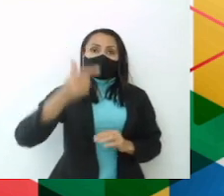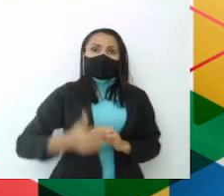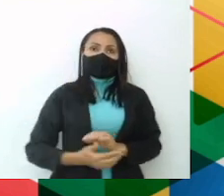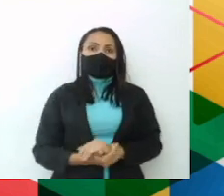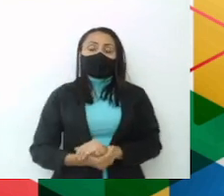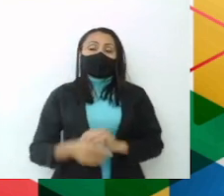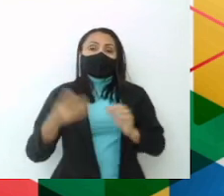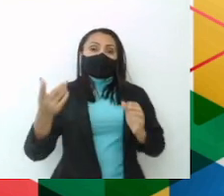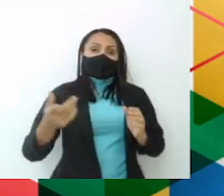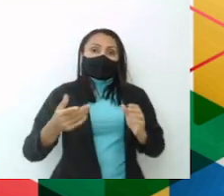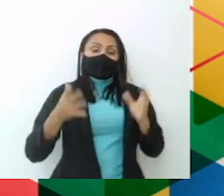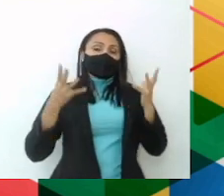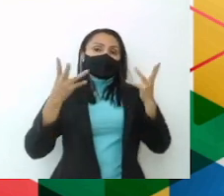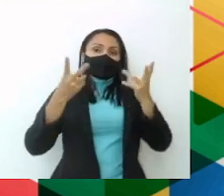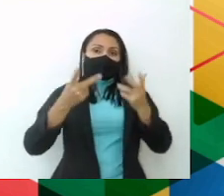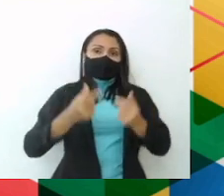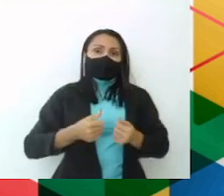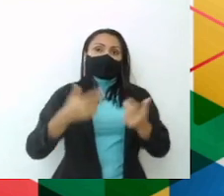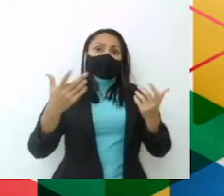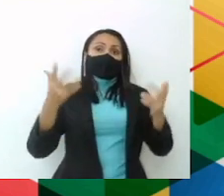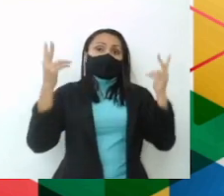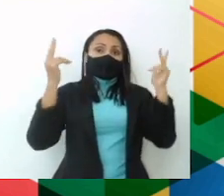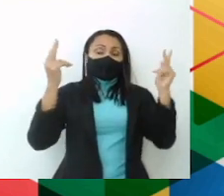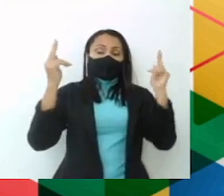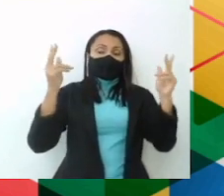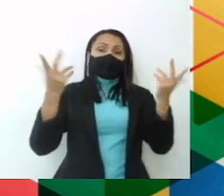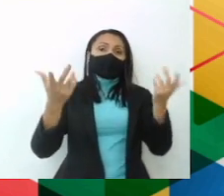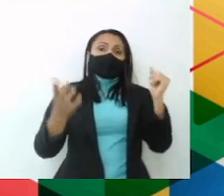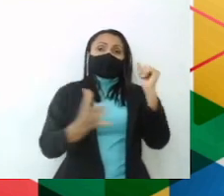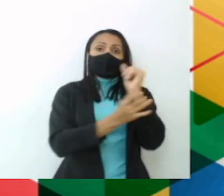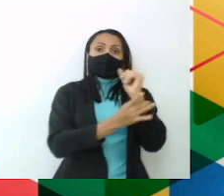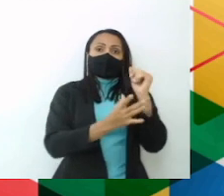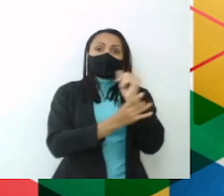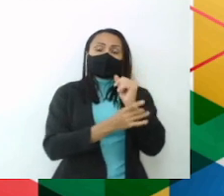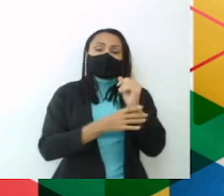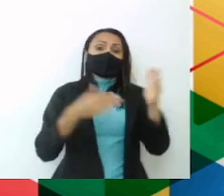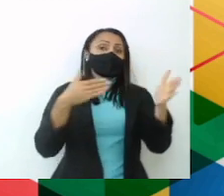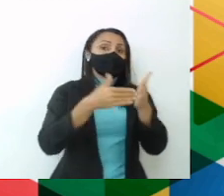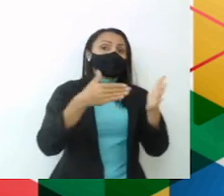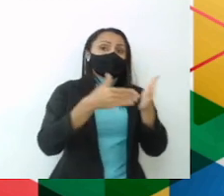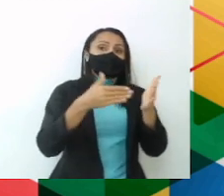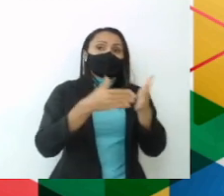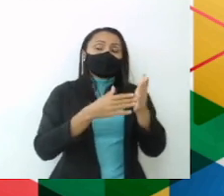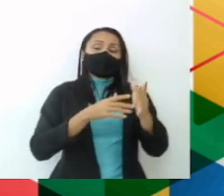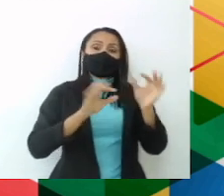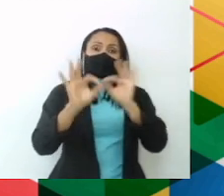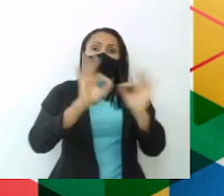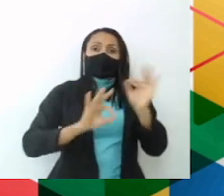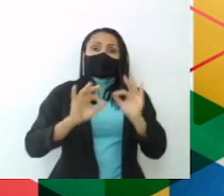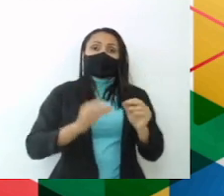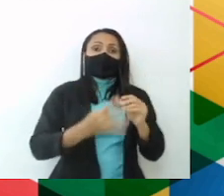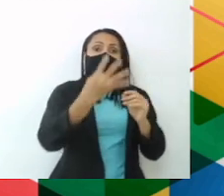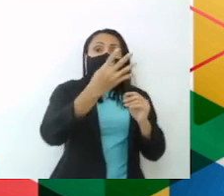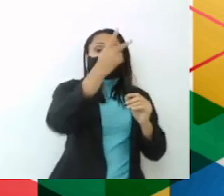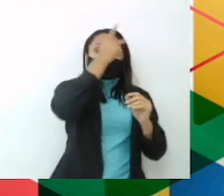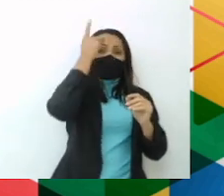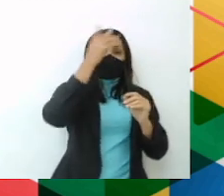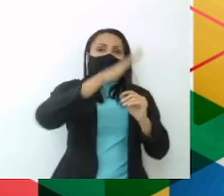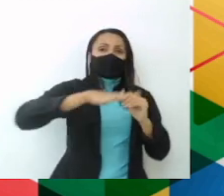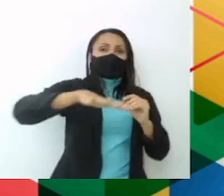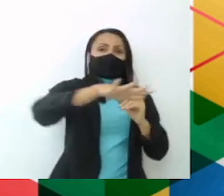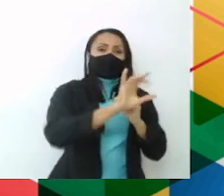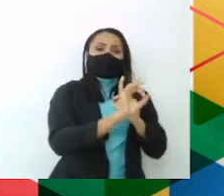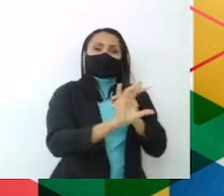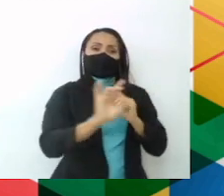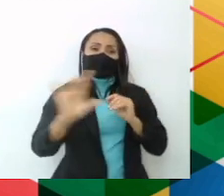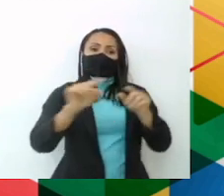é o total. Para realizar um show com segurança, o limite estipulado pela organização do evento foi de 4 pessoas por metro quadrado. Para cada 1